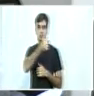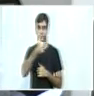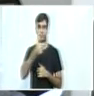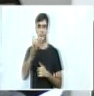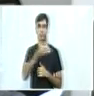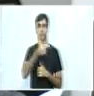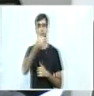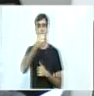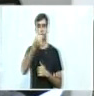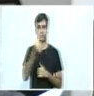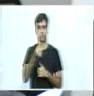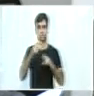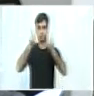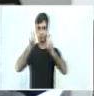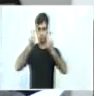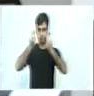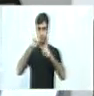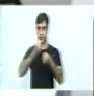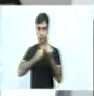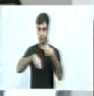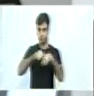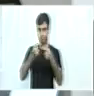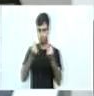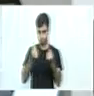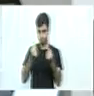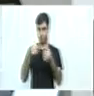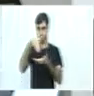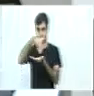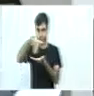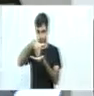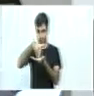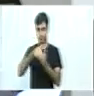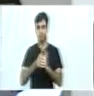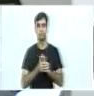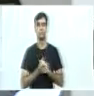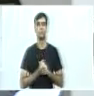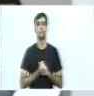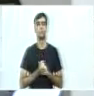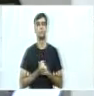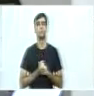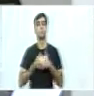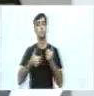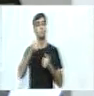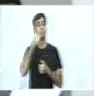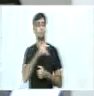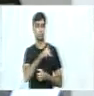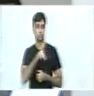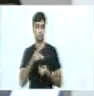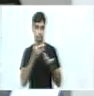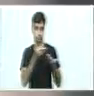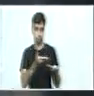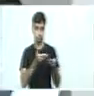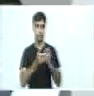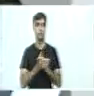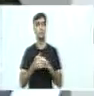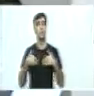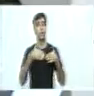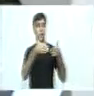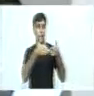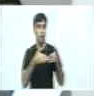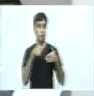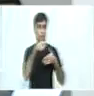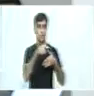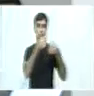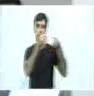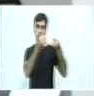071/2016, Finanças, Secretaria Municipal de Finanças. Senhora Presidente, solicitamos a